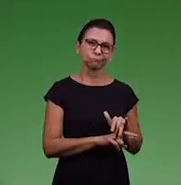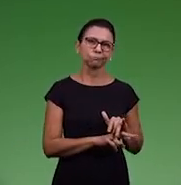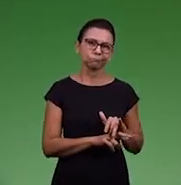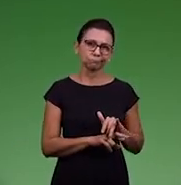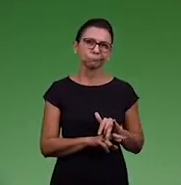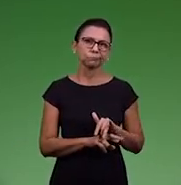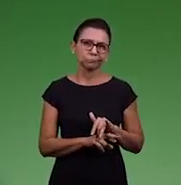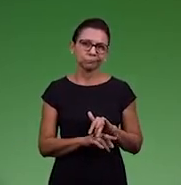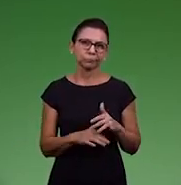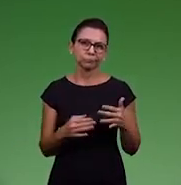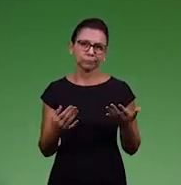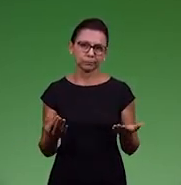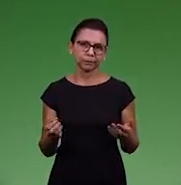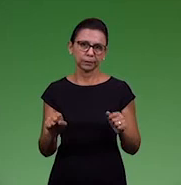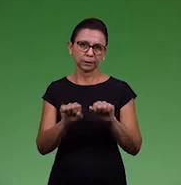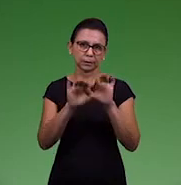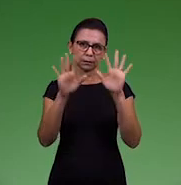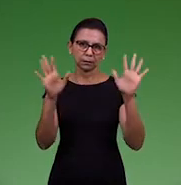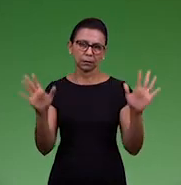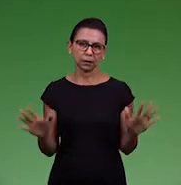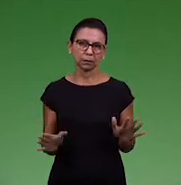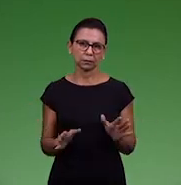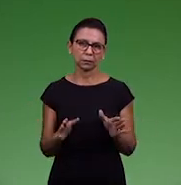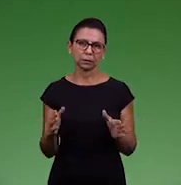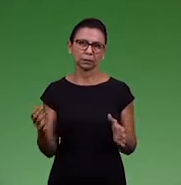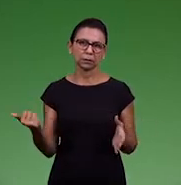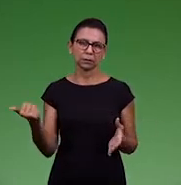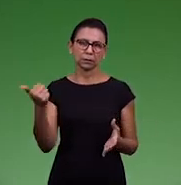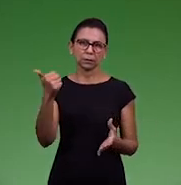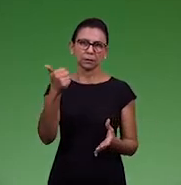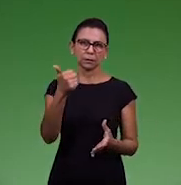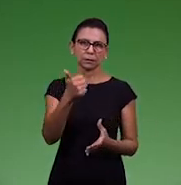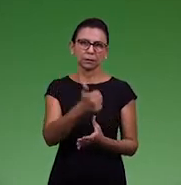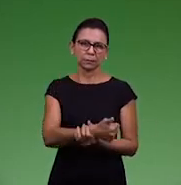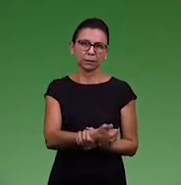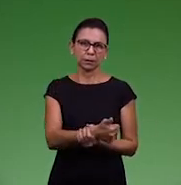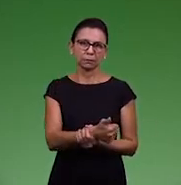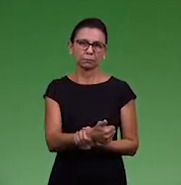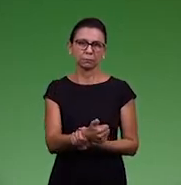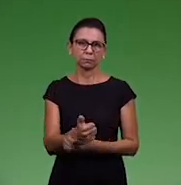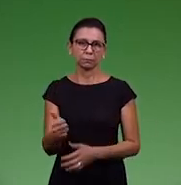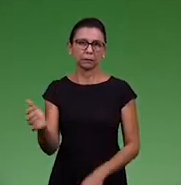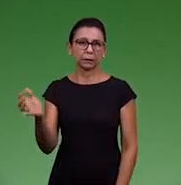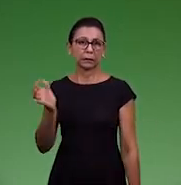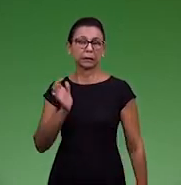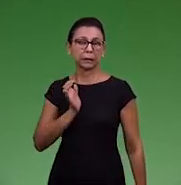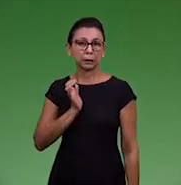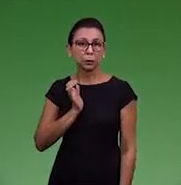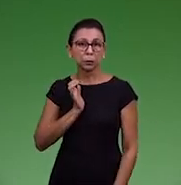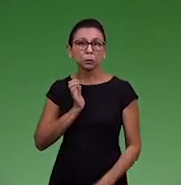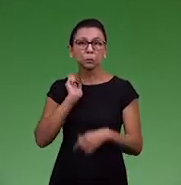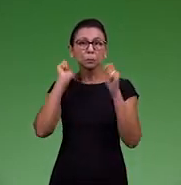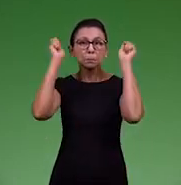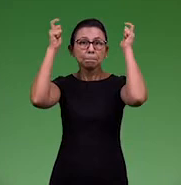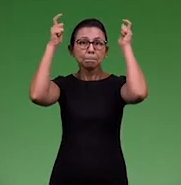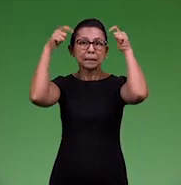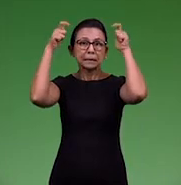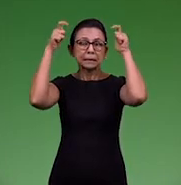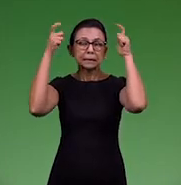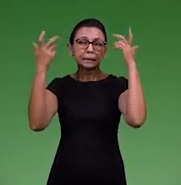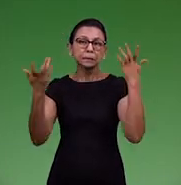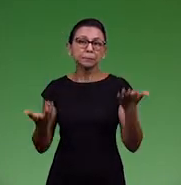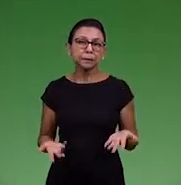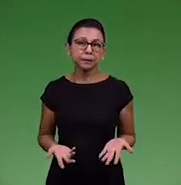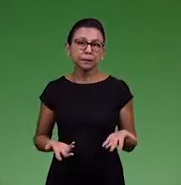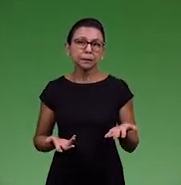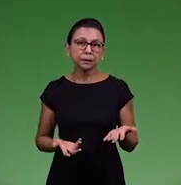seria lógico, um homem já rico, príncipe, nobre, com posses, ele não tinha sentido ele sair dali. Ele